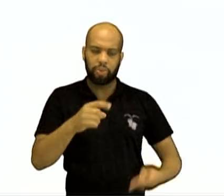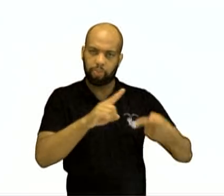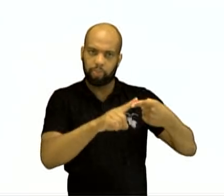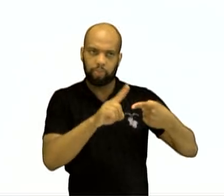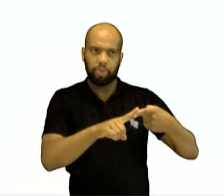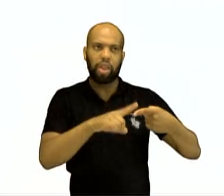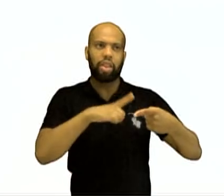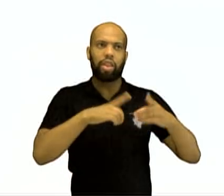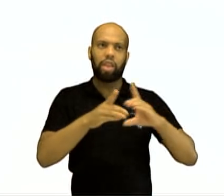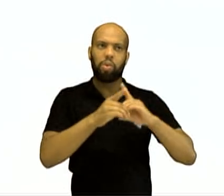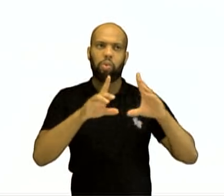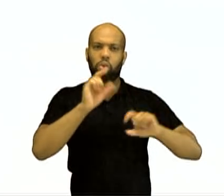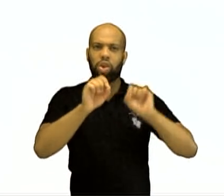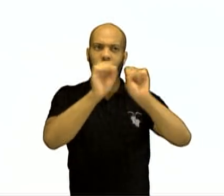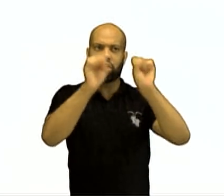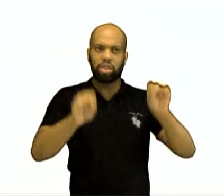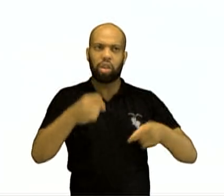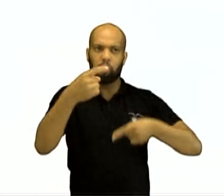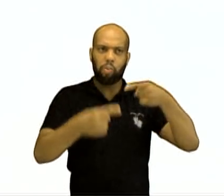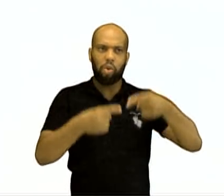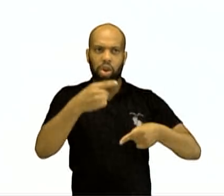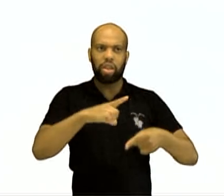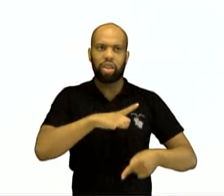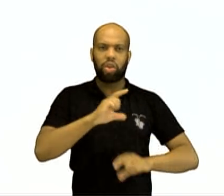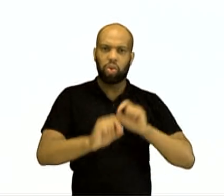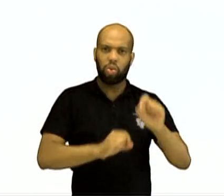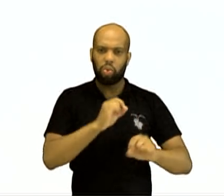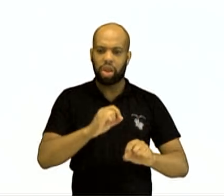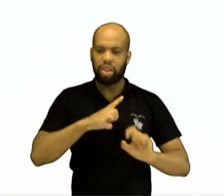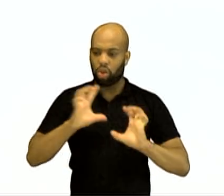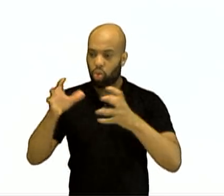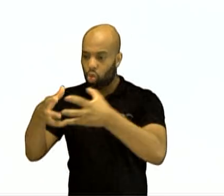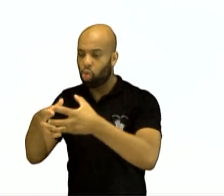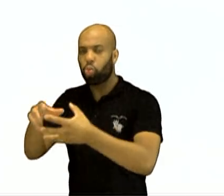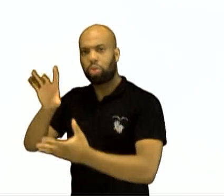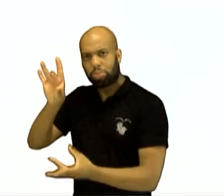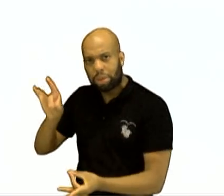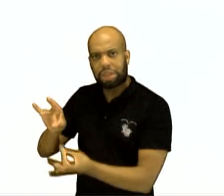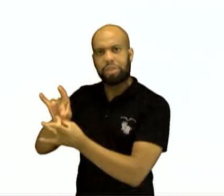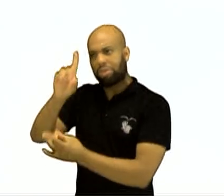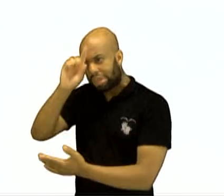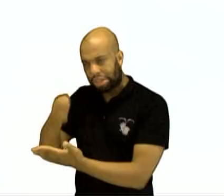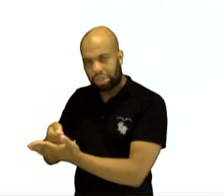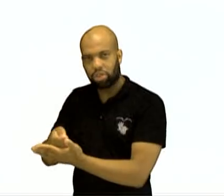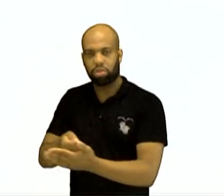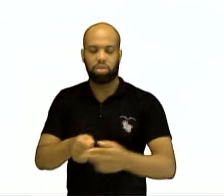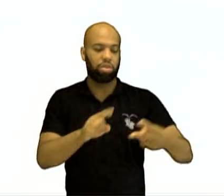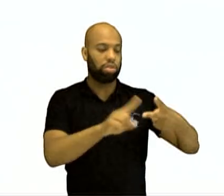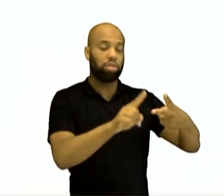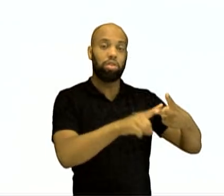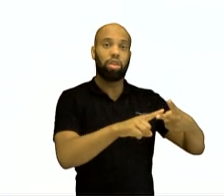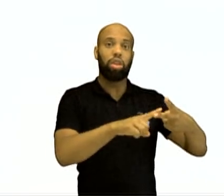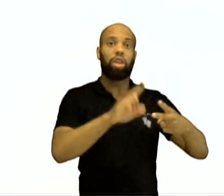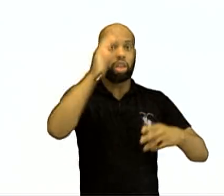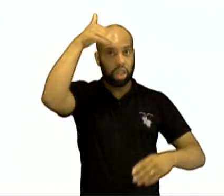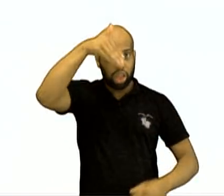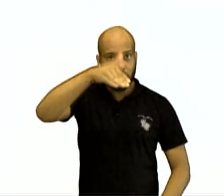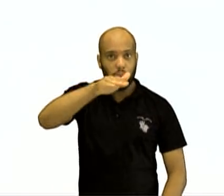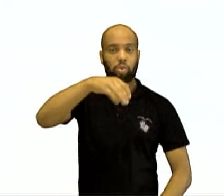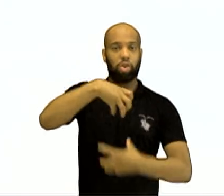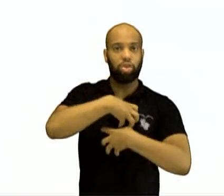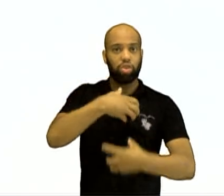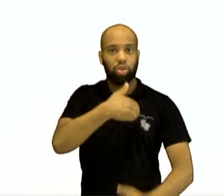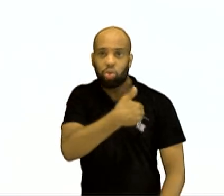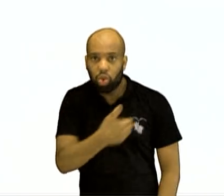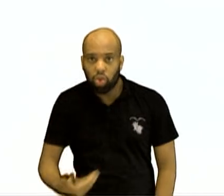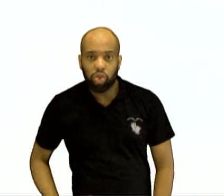A. Democracia é um sistema político onde a autoridade emana de um grupo específico de pessoas? Letra B. A república é uma forma de